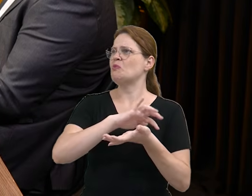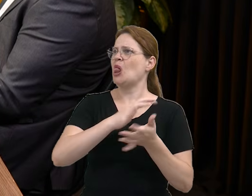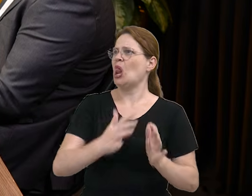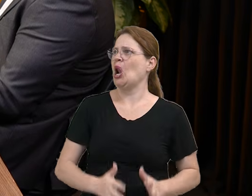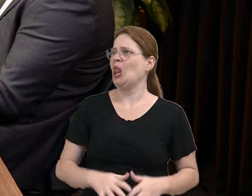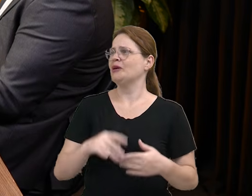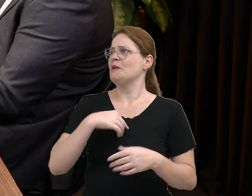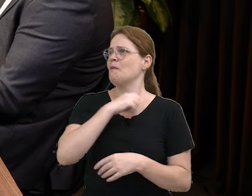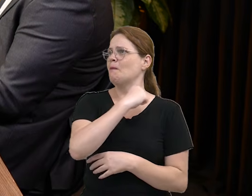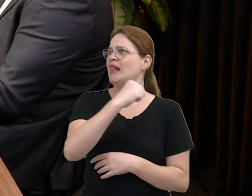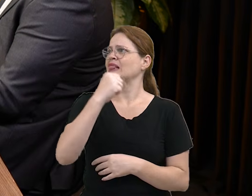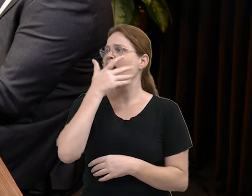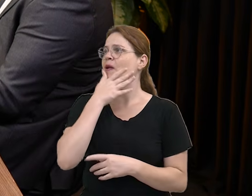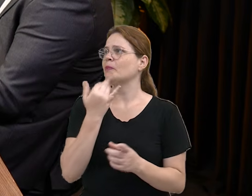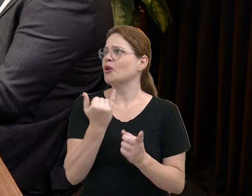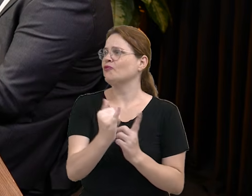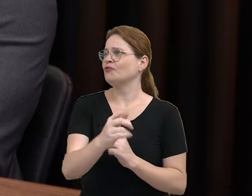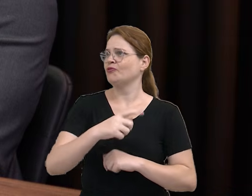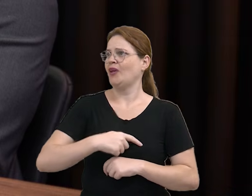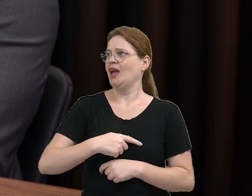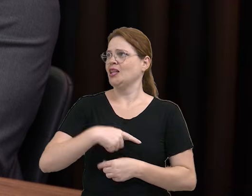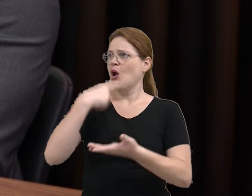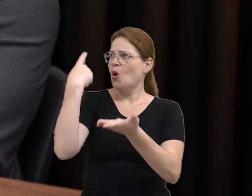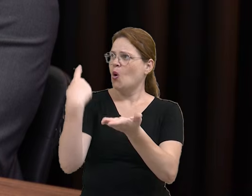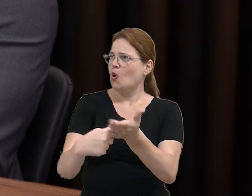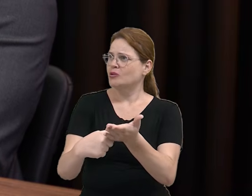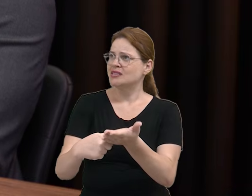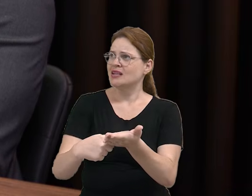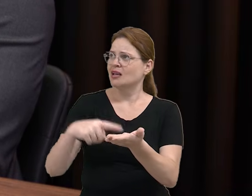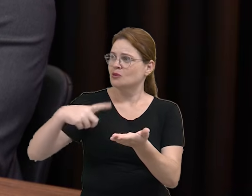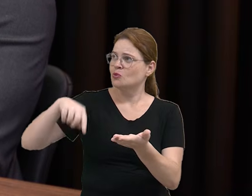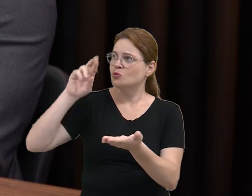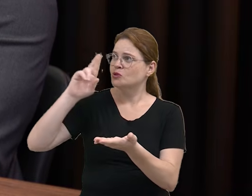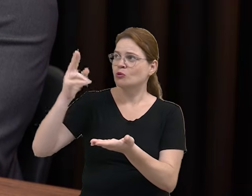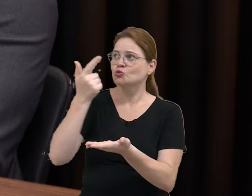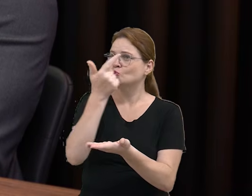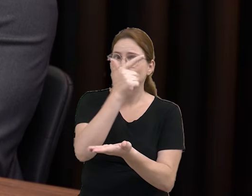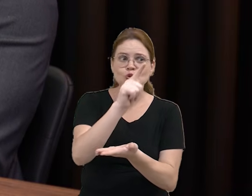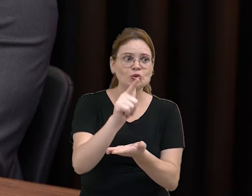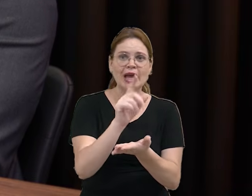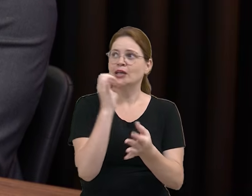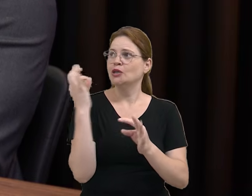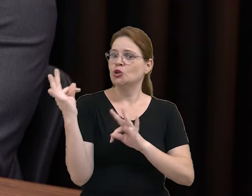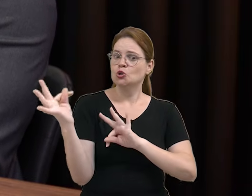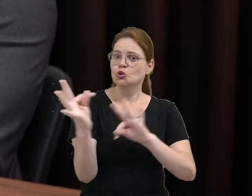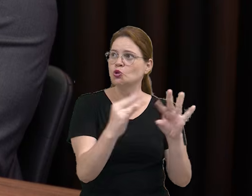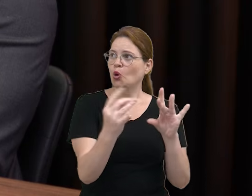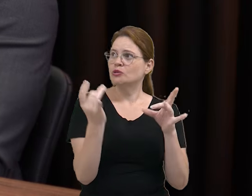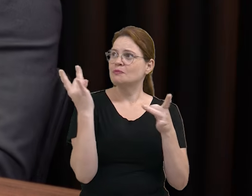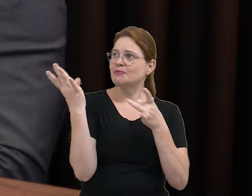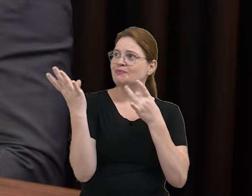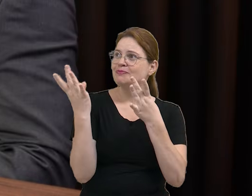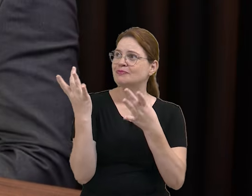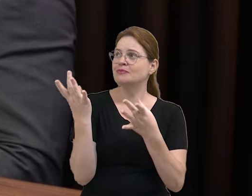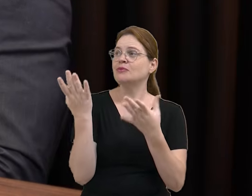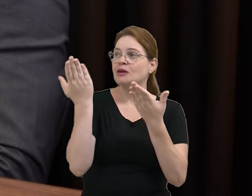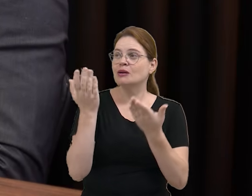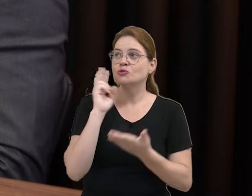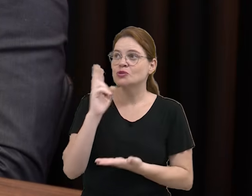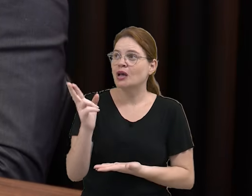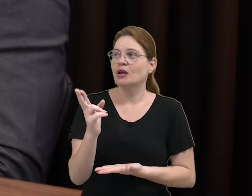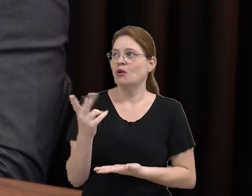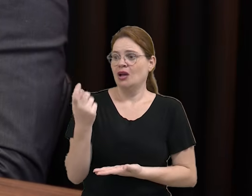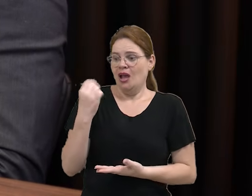derrubaram os teus altares, mataram os profetas, só eu fiquei. Então há um contexto